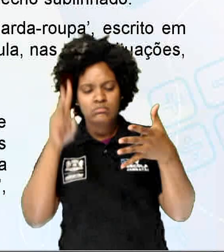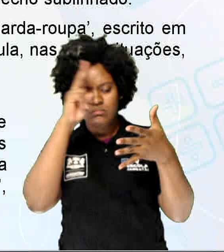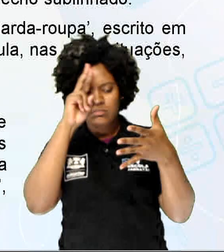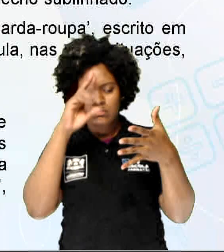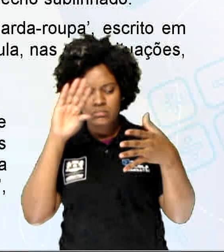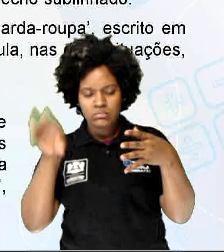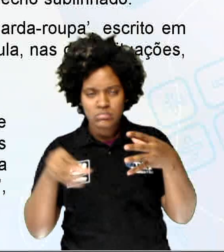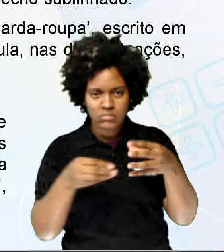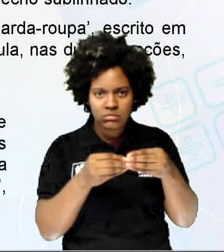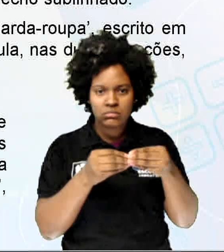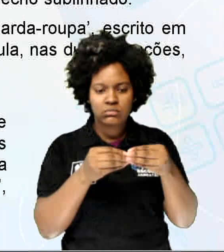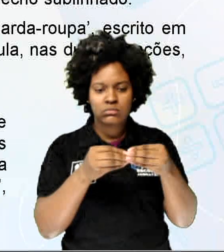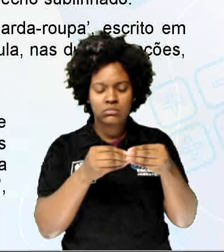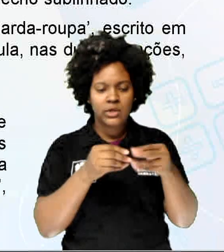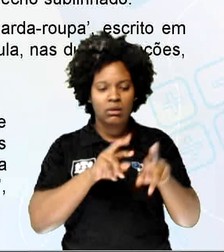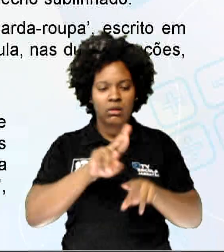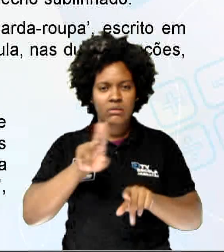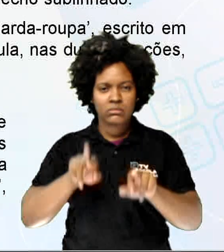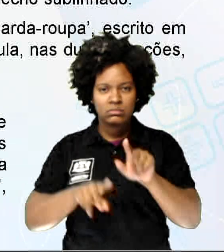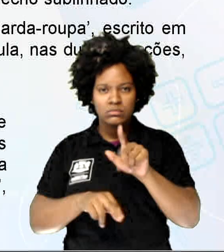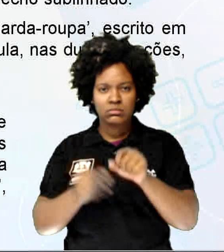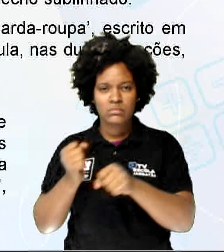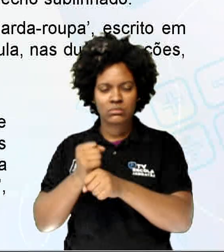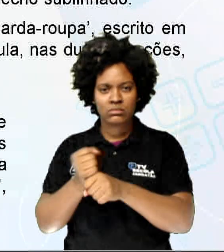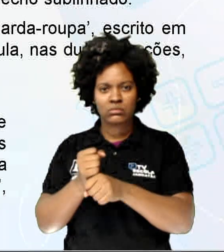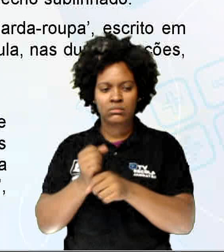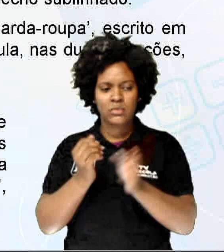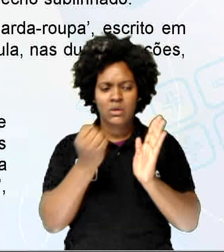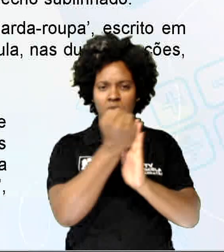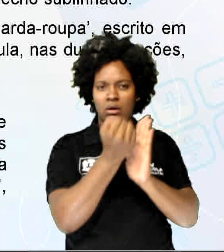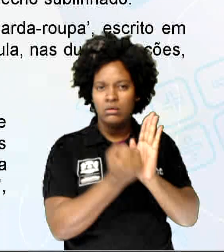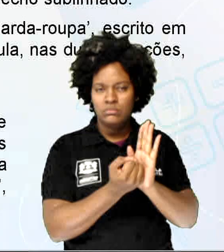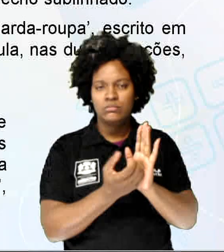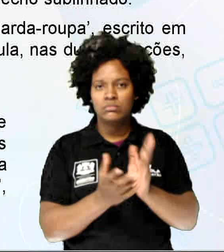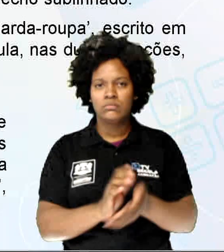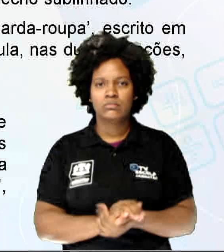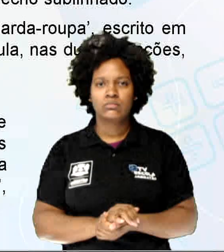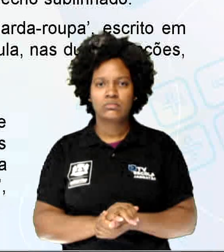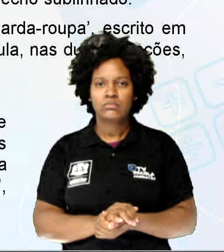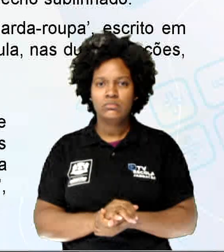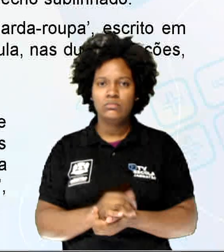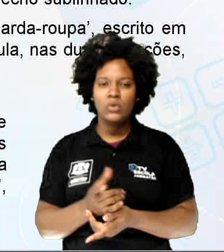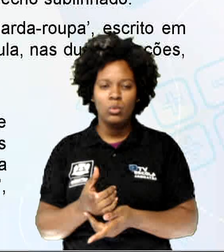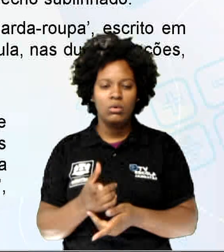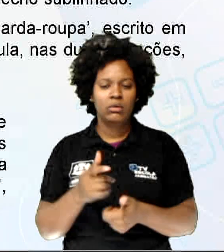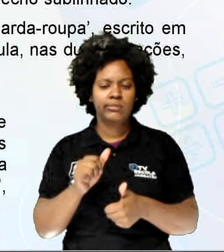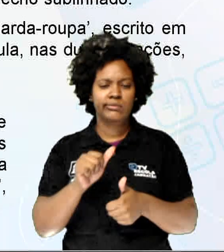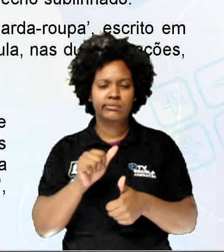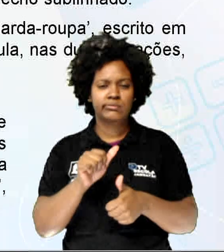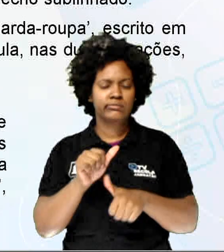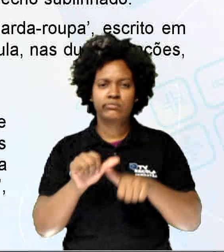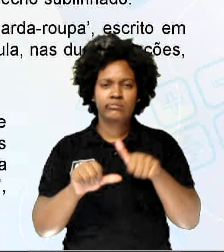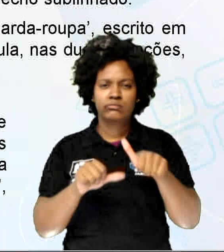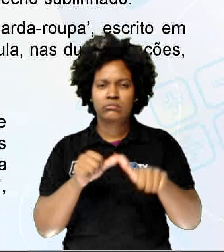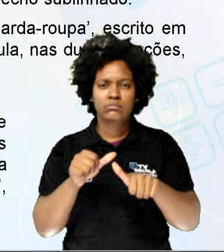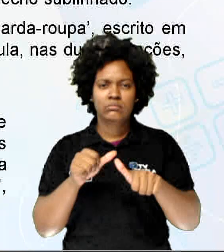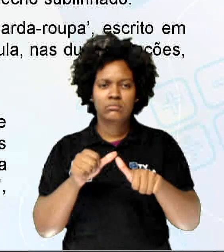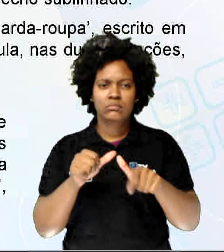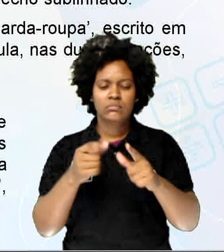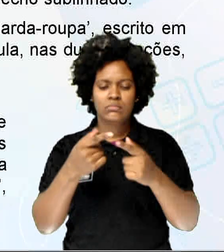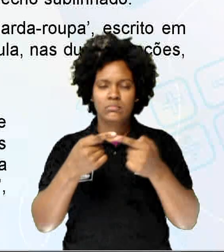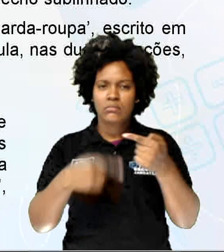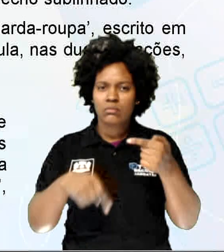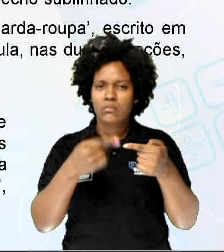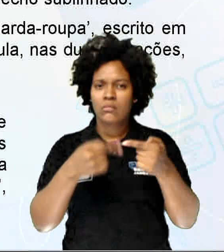abrangem diversas épocas, segundo parágrafo. Há inadequações na concordância das palavras em destaque,